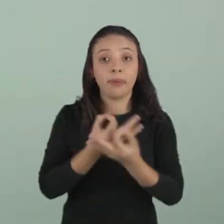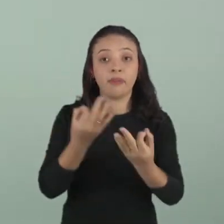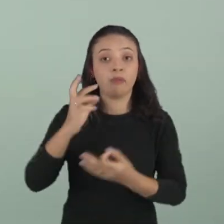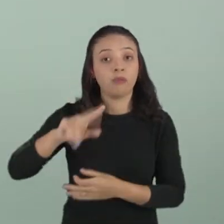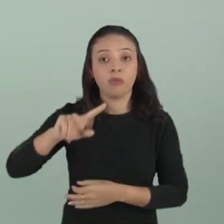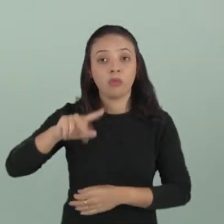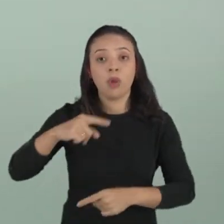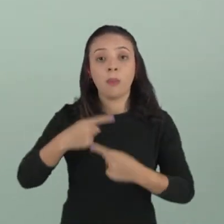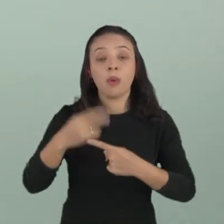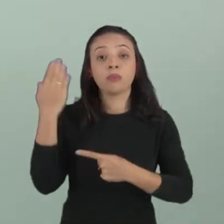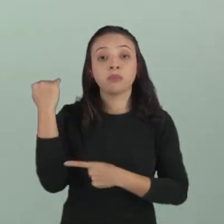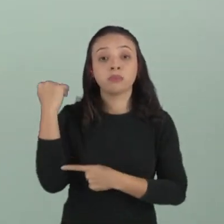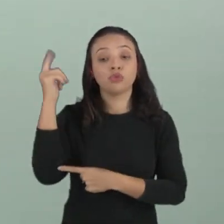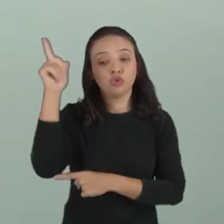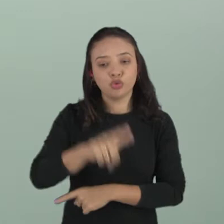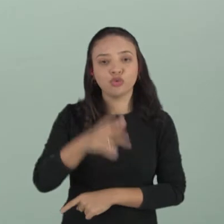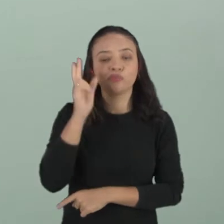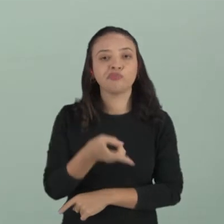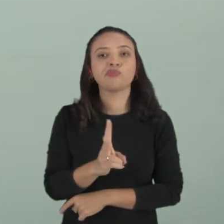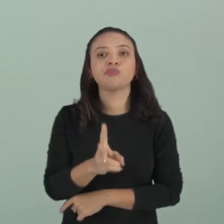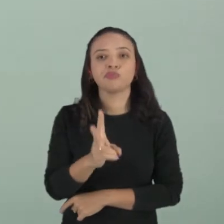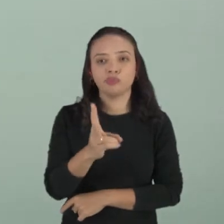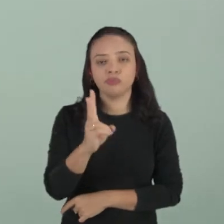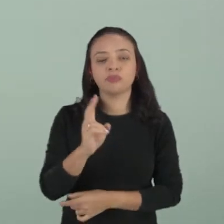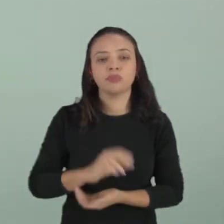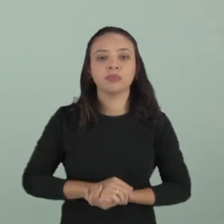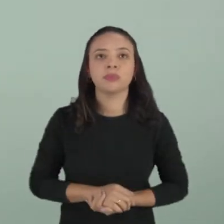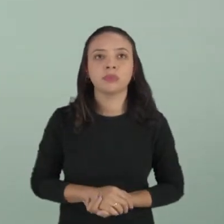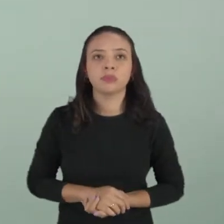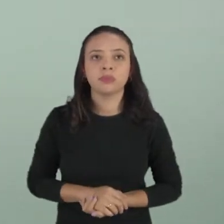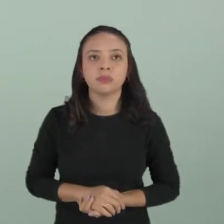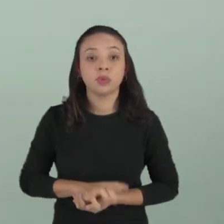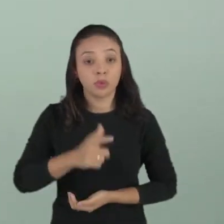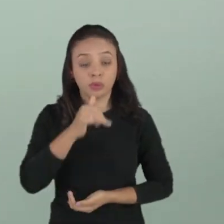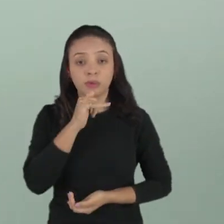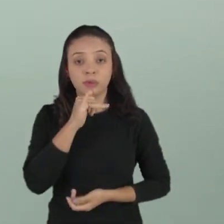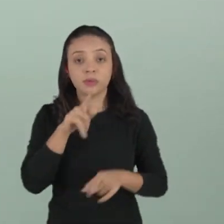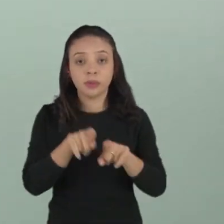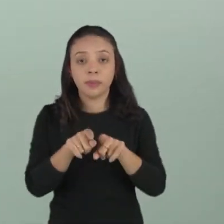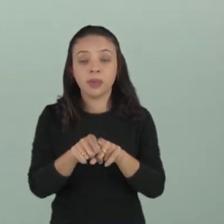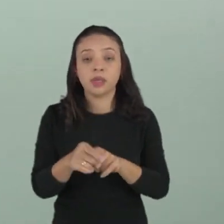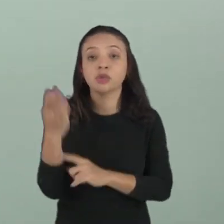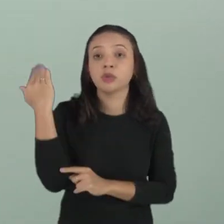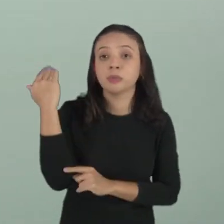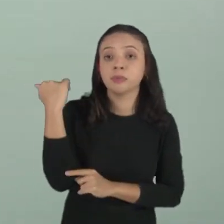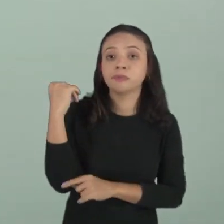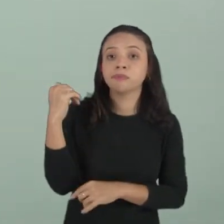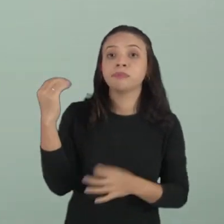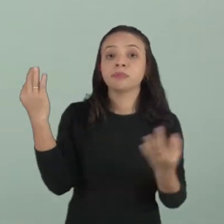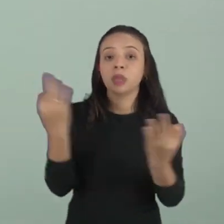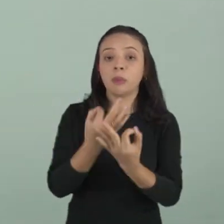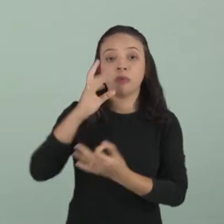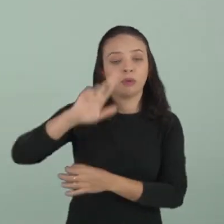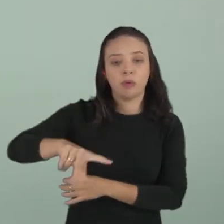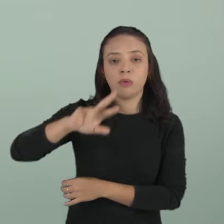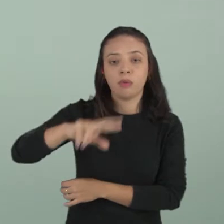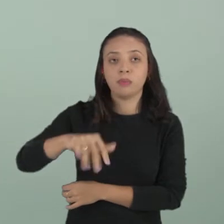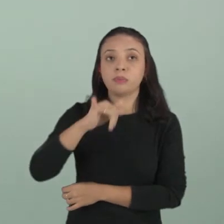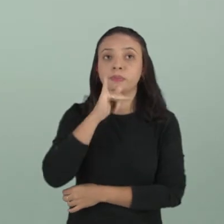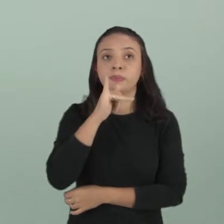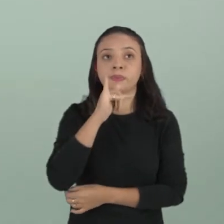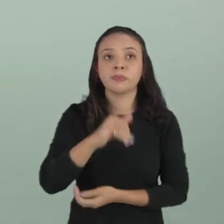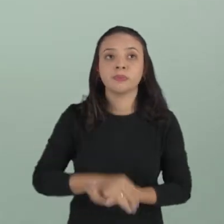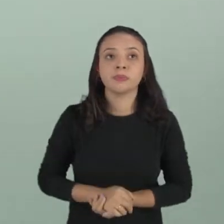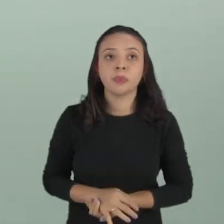no passado se repetiu ou se prolongou. Quer mais um exemplo de pretérito imperfeito? O